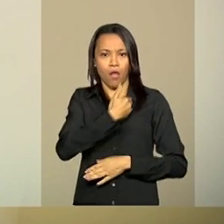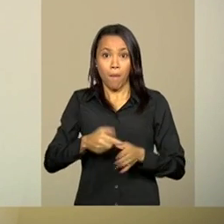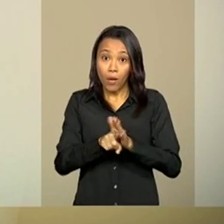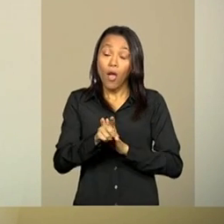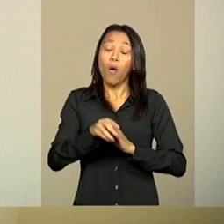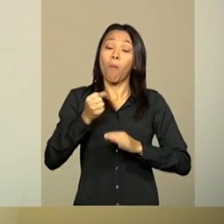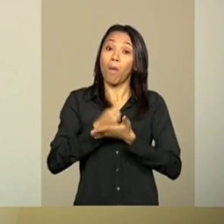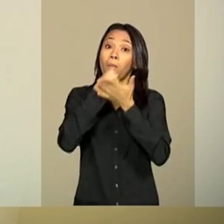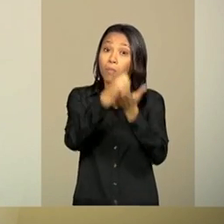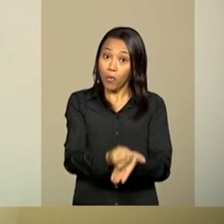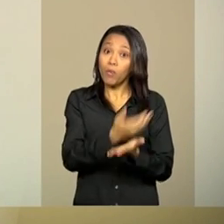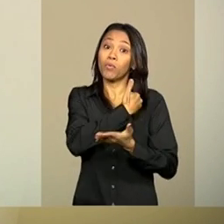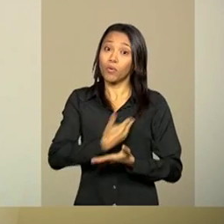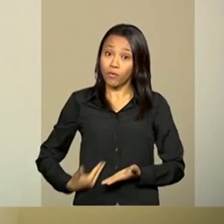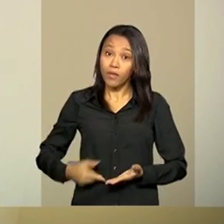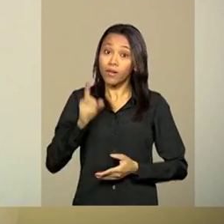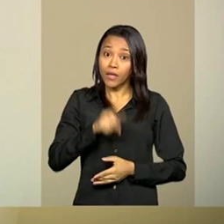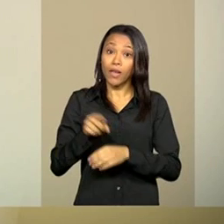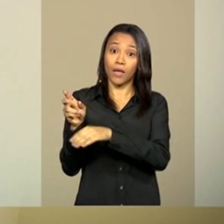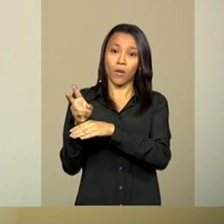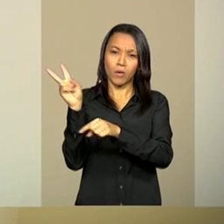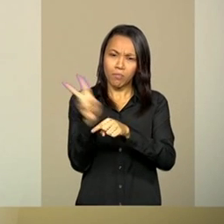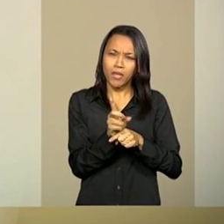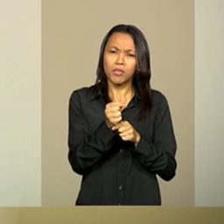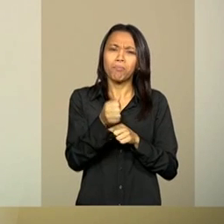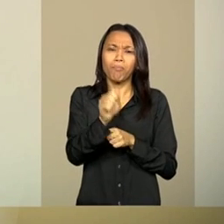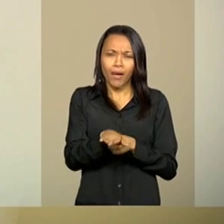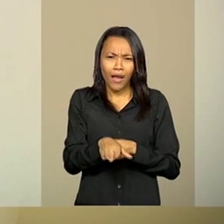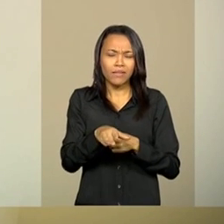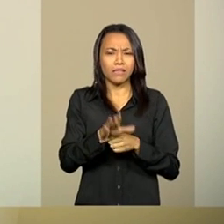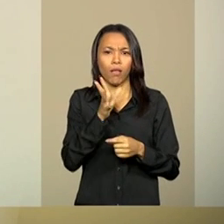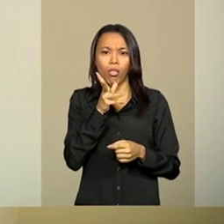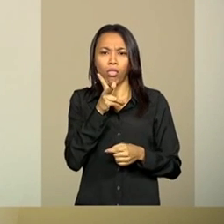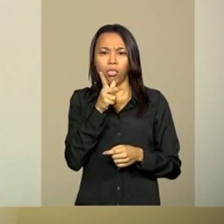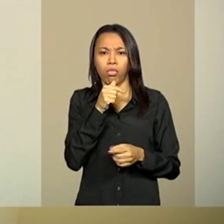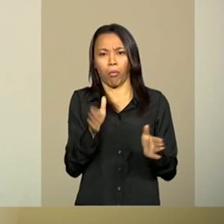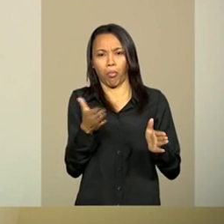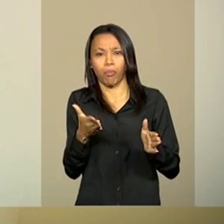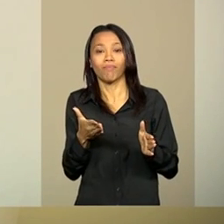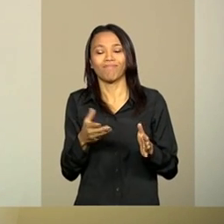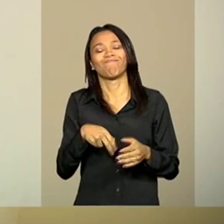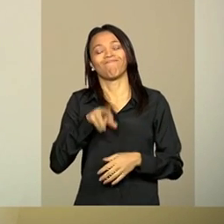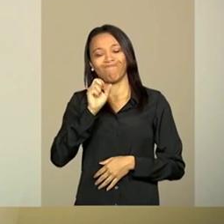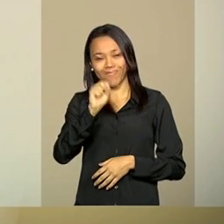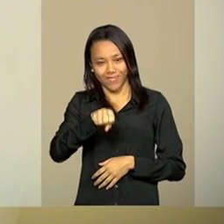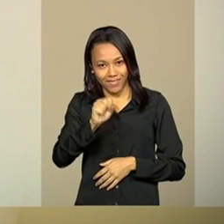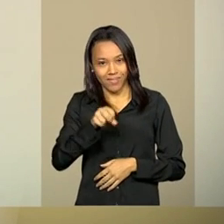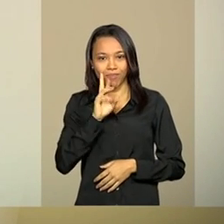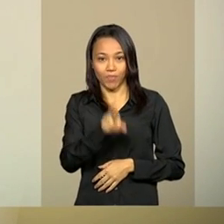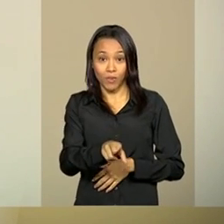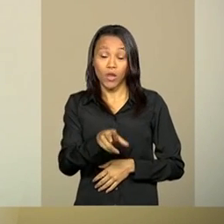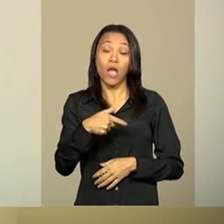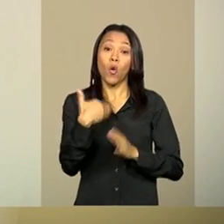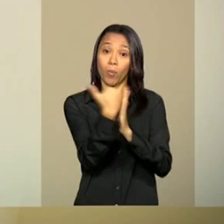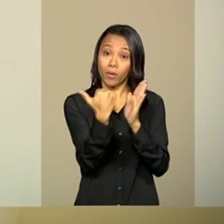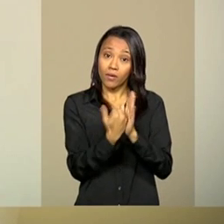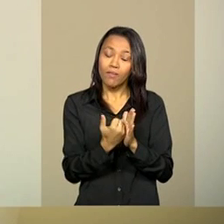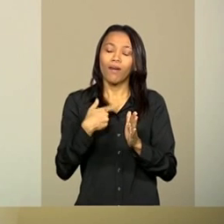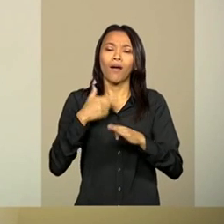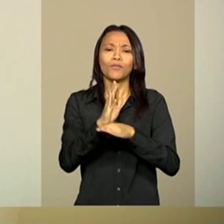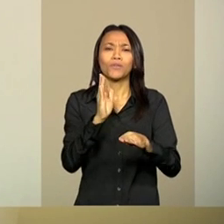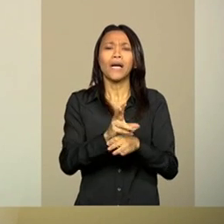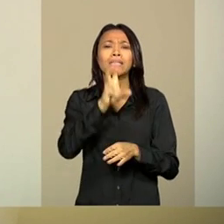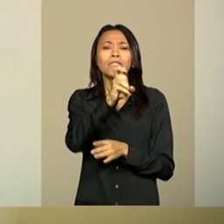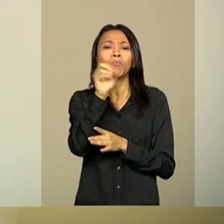pequenos empreendedores está no crédito para atos sem burocracia representa exatamente o crédito crescer tem juros de apenas